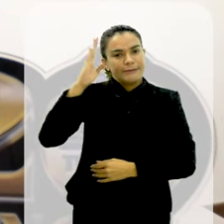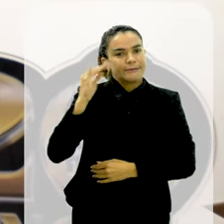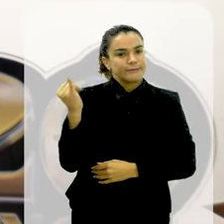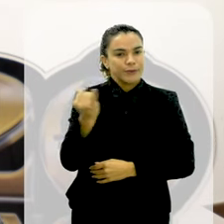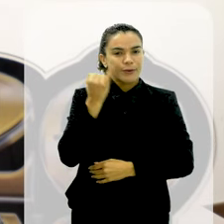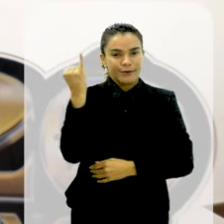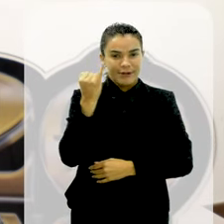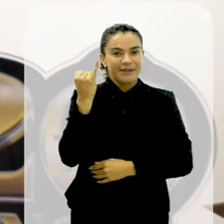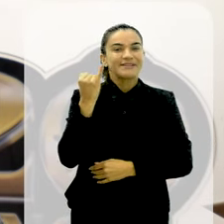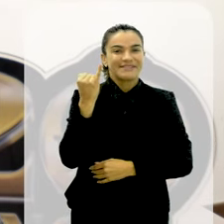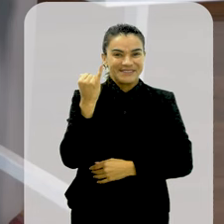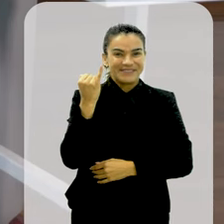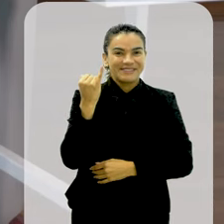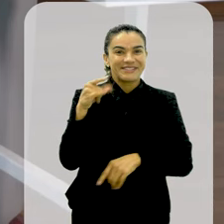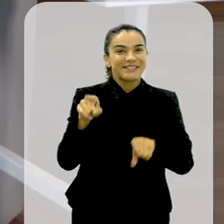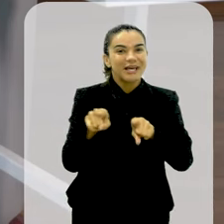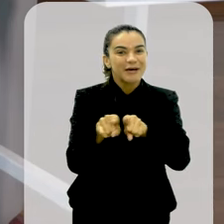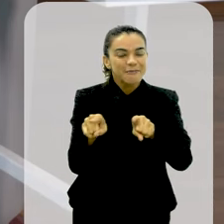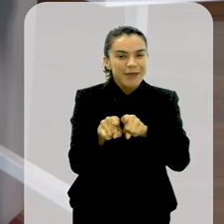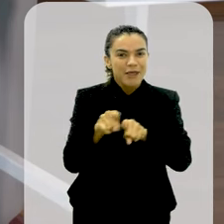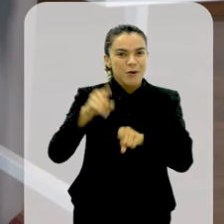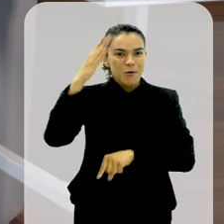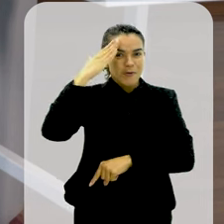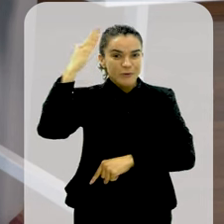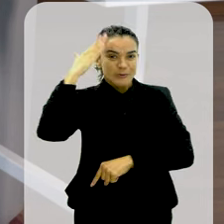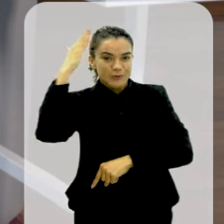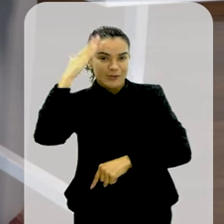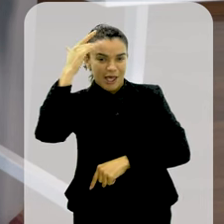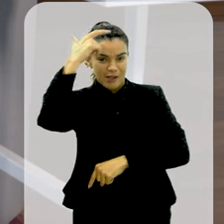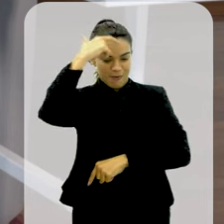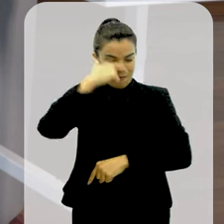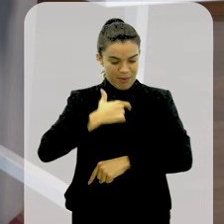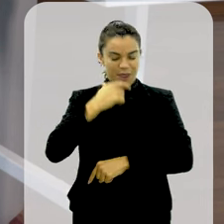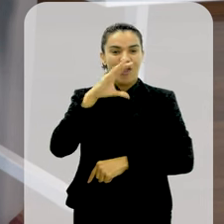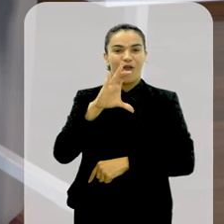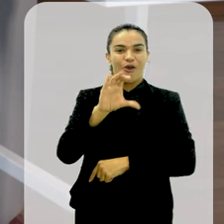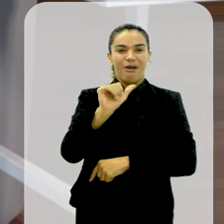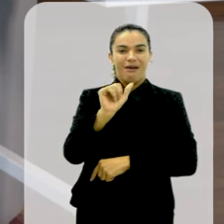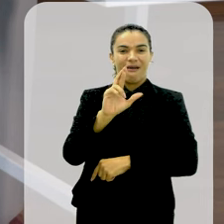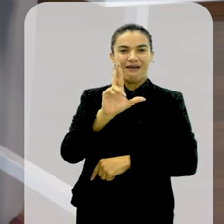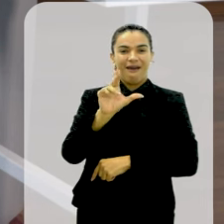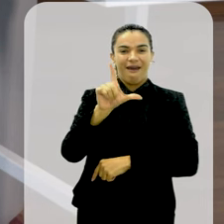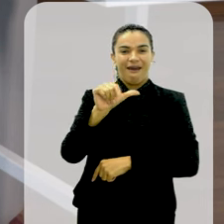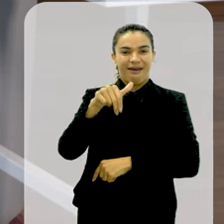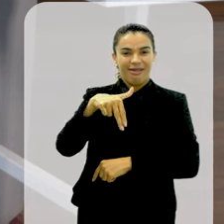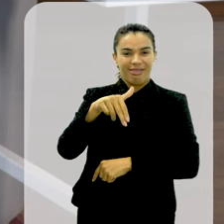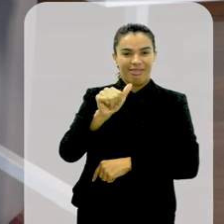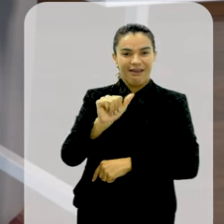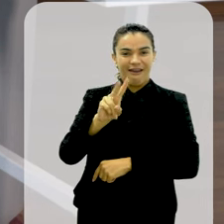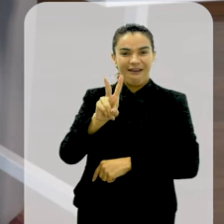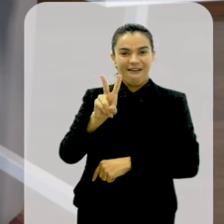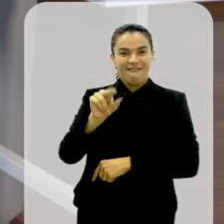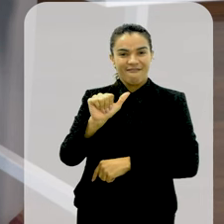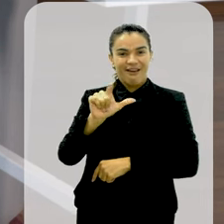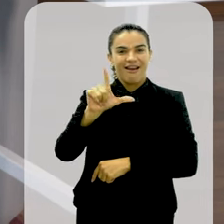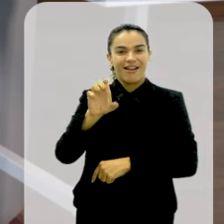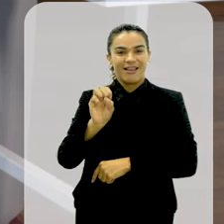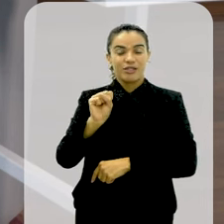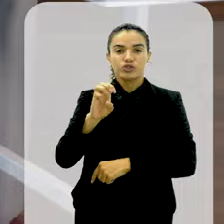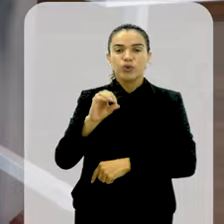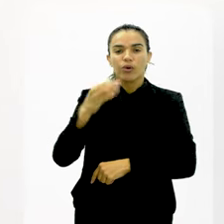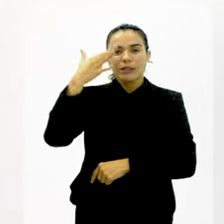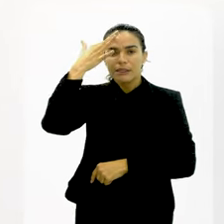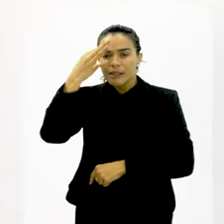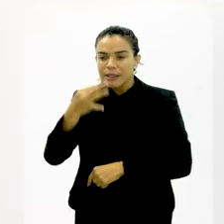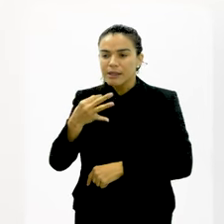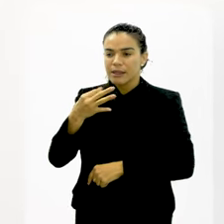fundamental para o sucesso de uma escola e, consequentemente, o sucesso de um carnavalesco. Né? É o teu dia a dia, né? É tentar